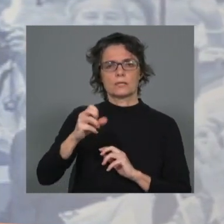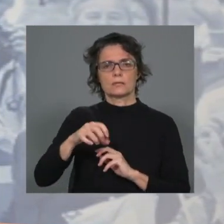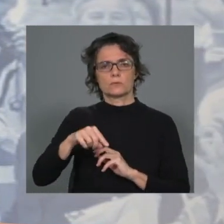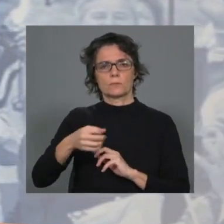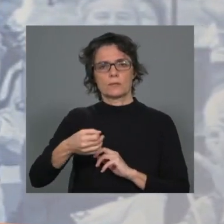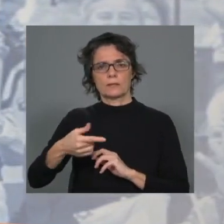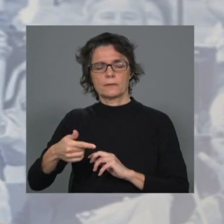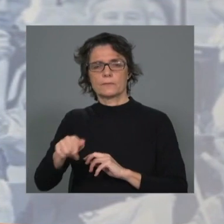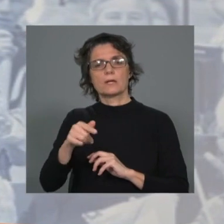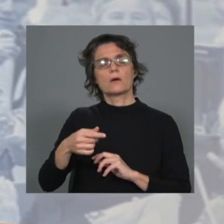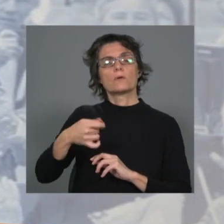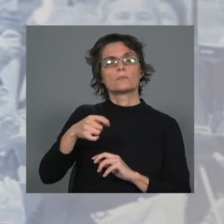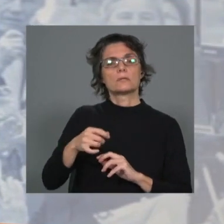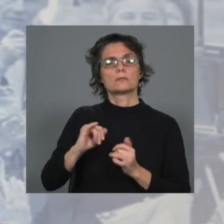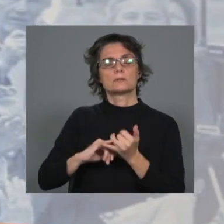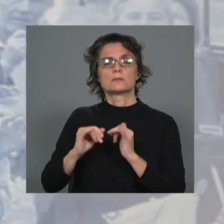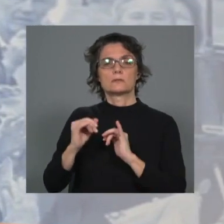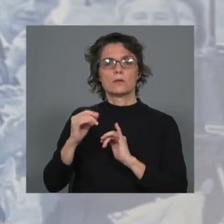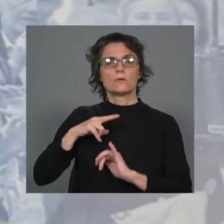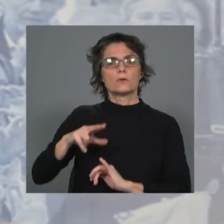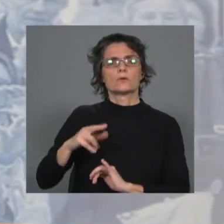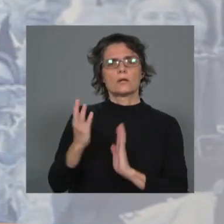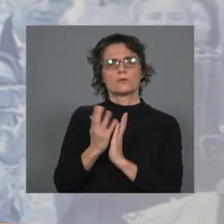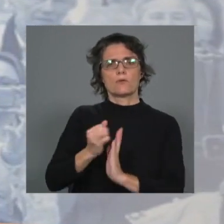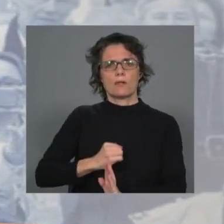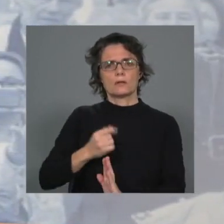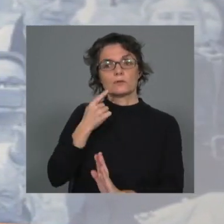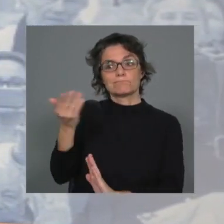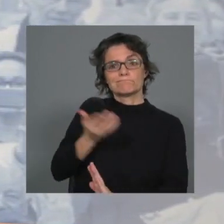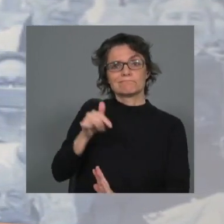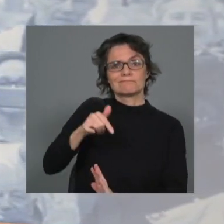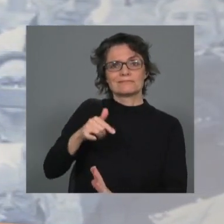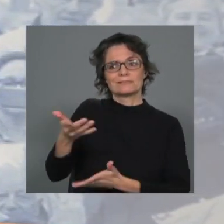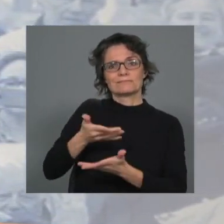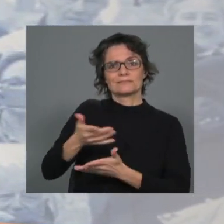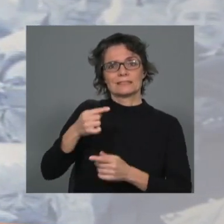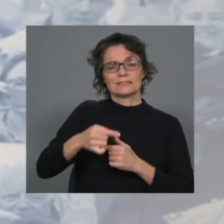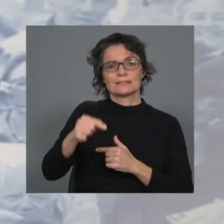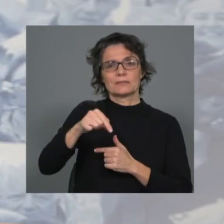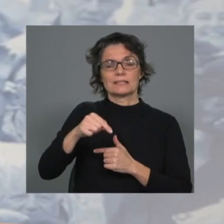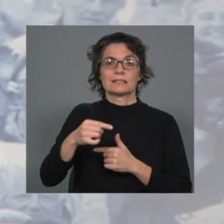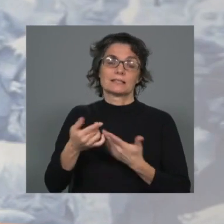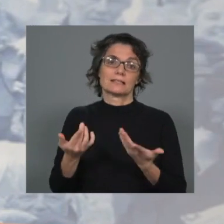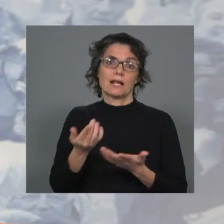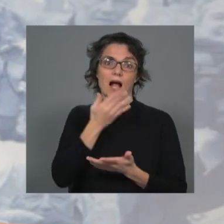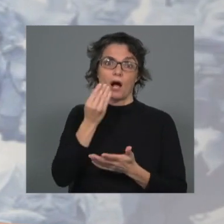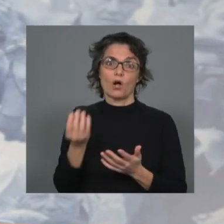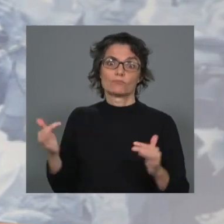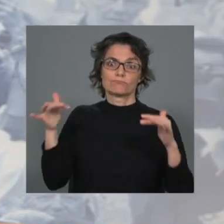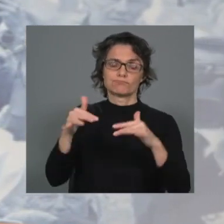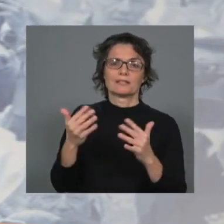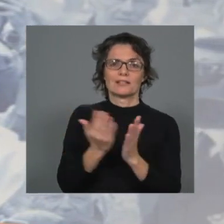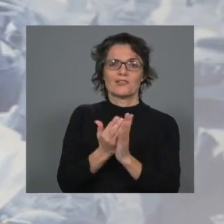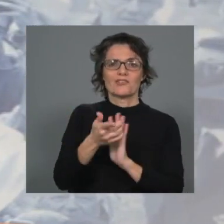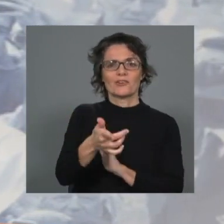O presidente da Associação Portuguesa de Escolas Católicas, Fernando Magalhães, volta a estar connosco nesta semana de regresso às aulas e retorno